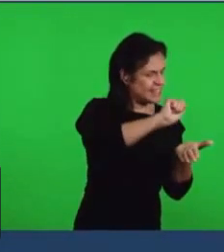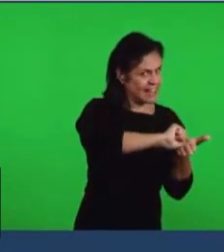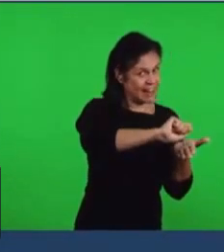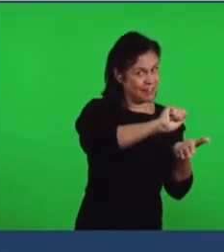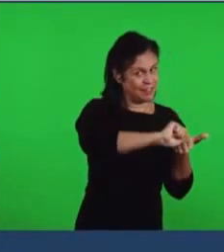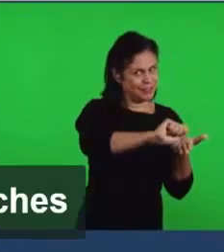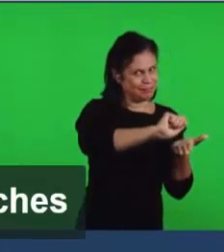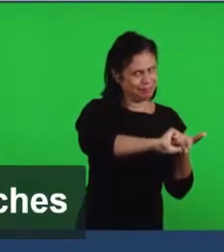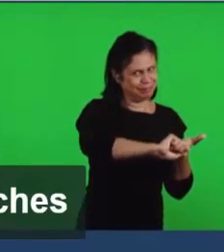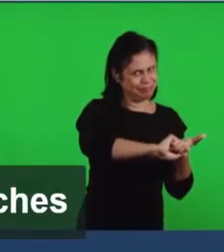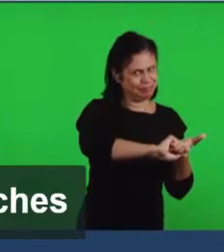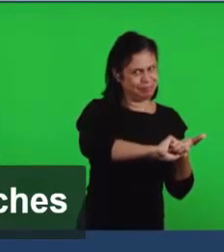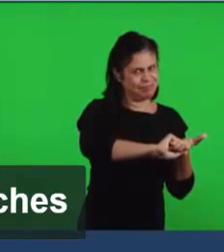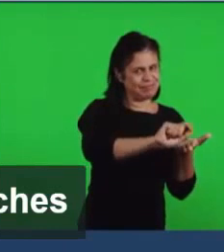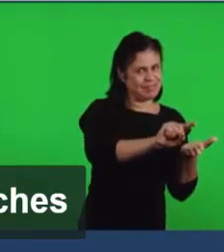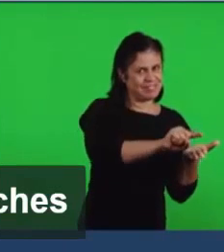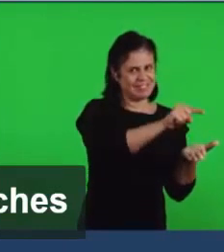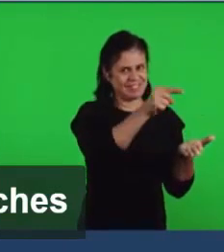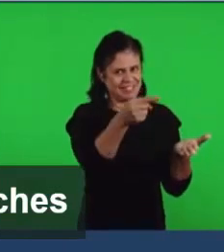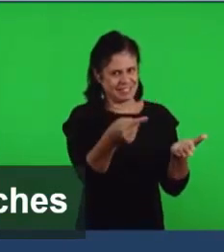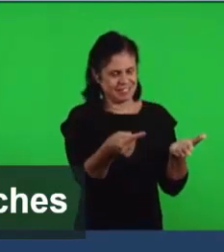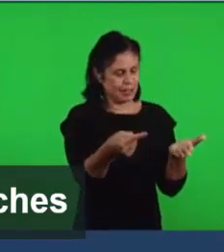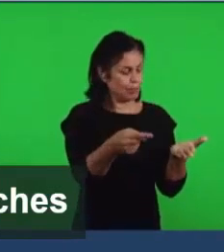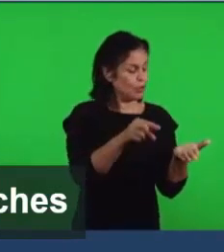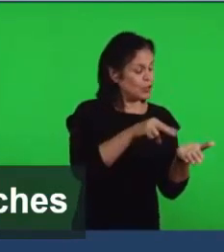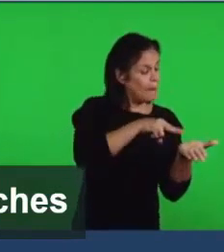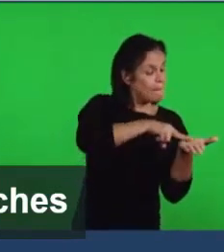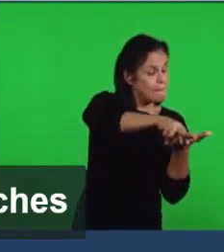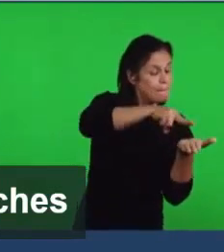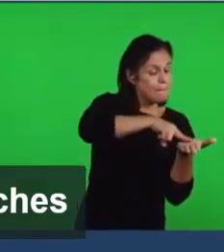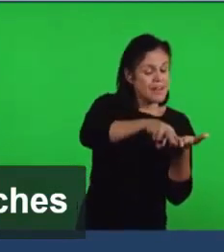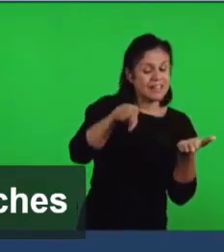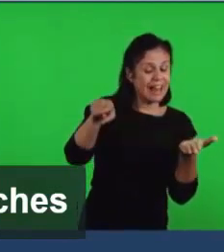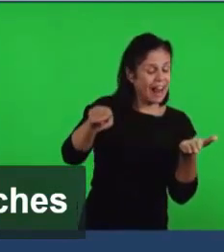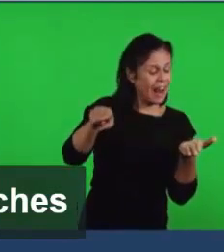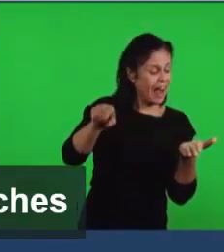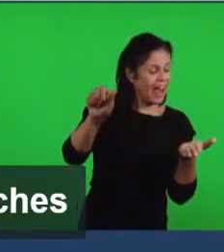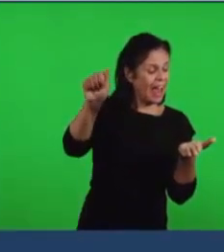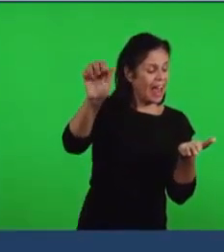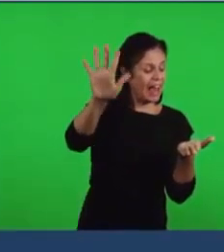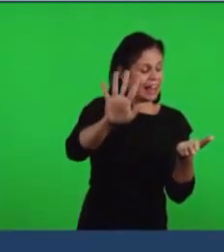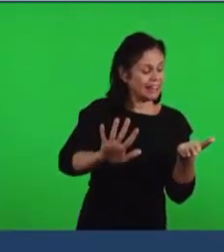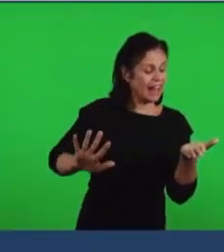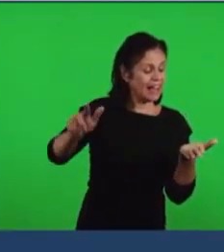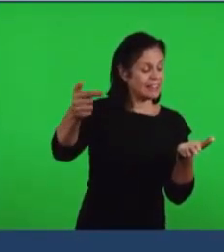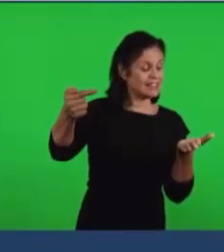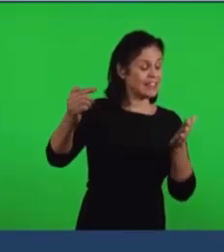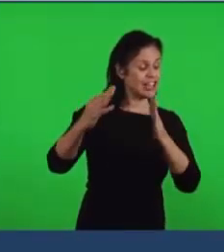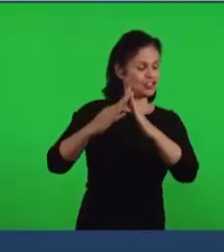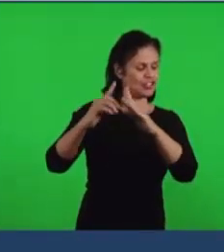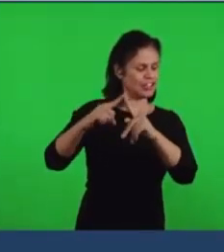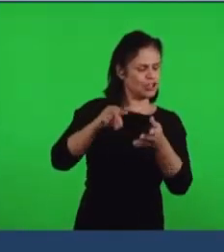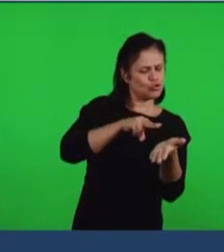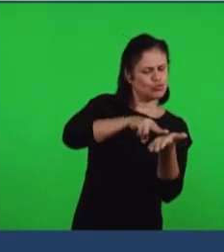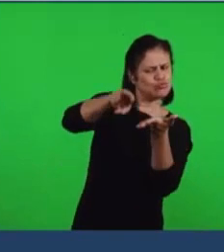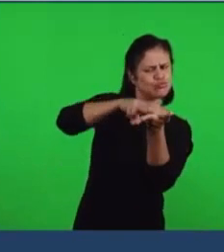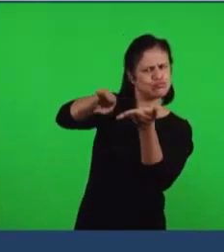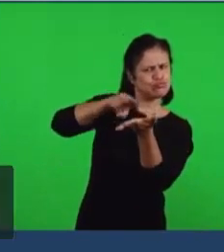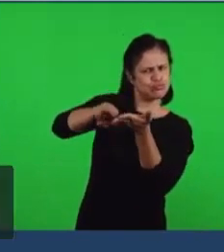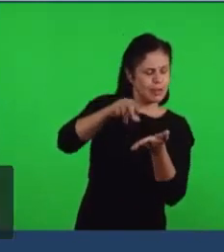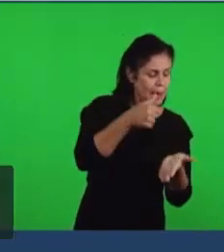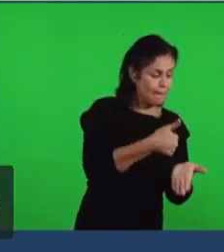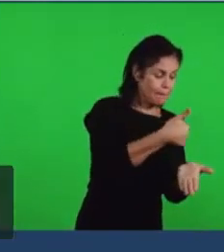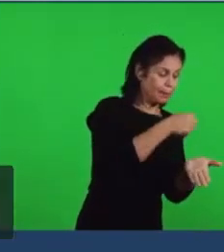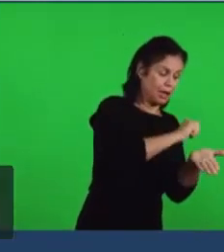dizia a voz e logo em seguida e envia- o A7 igrejas que estão na Ásia então Escrever e Enviar